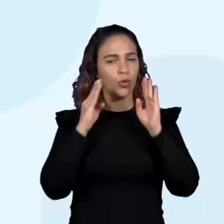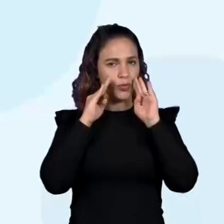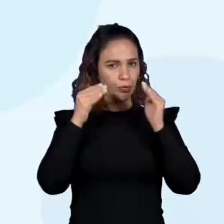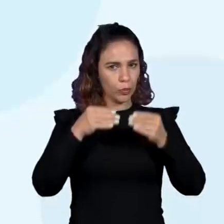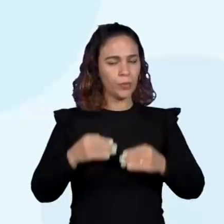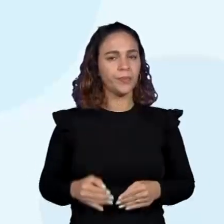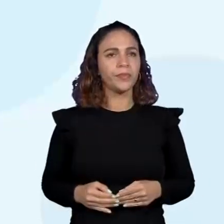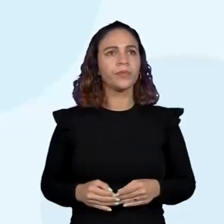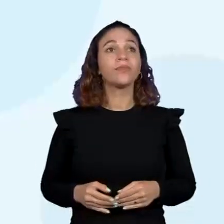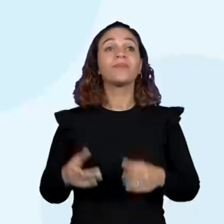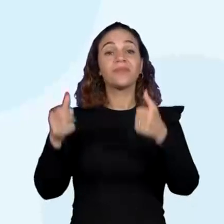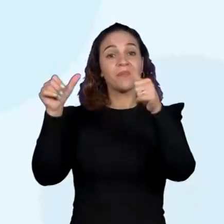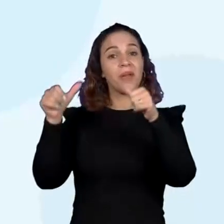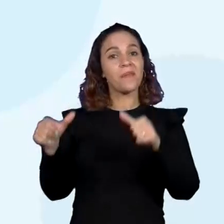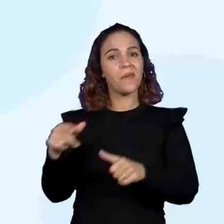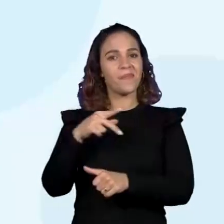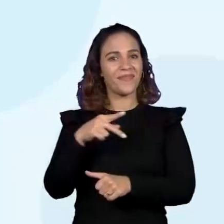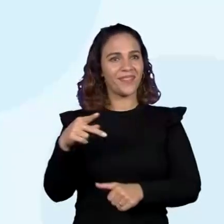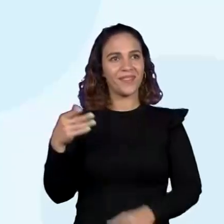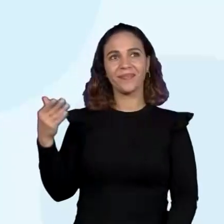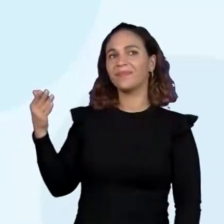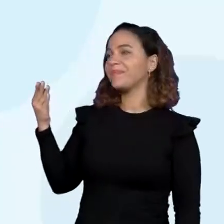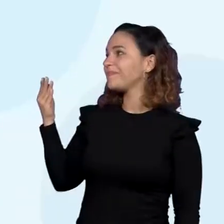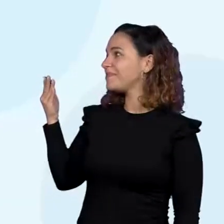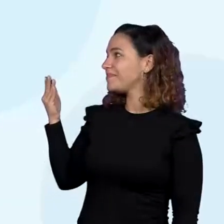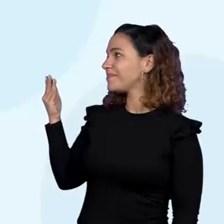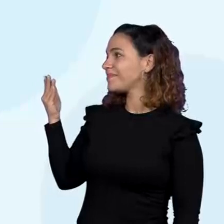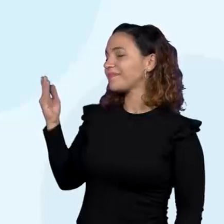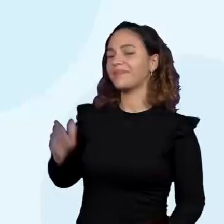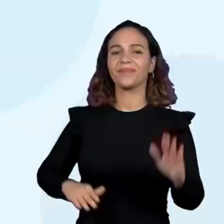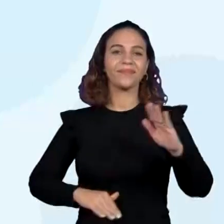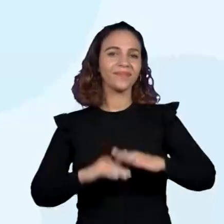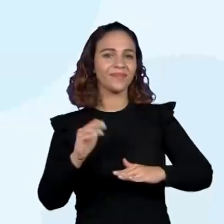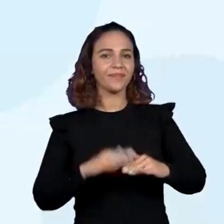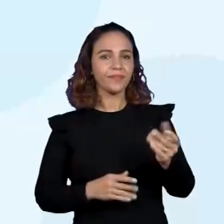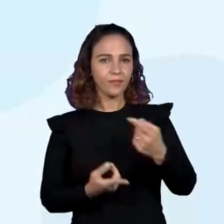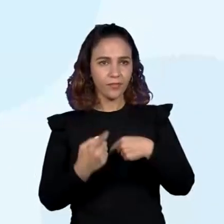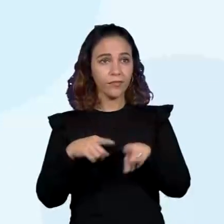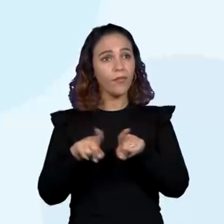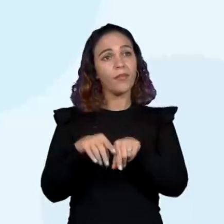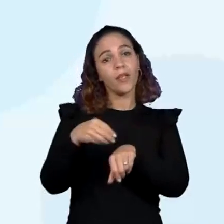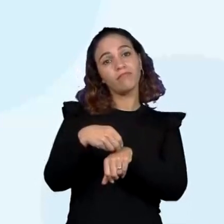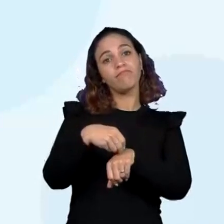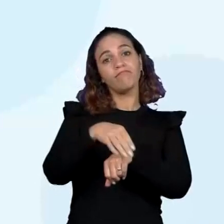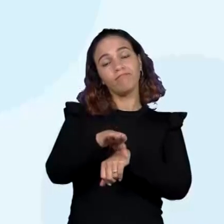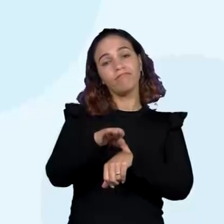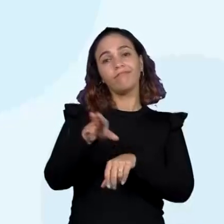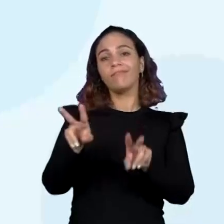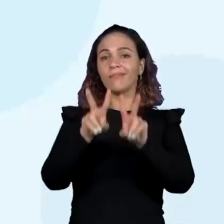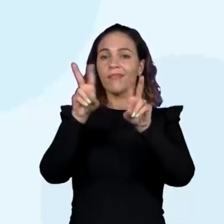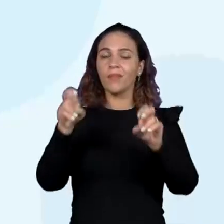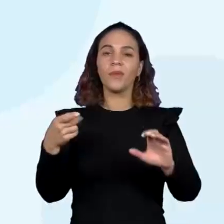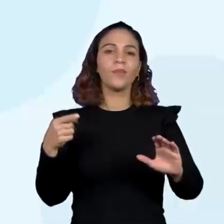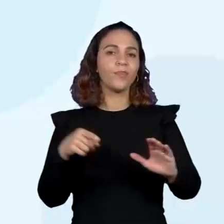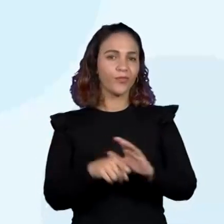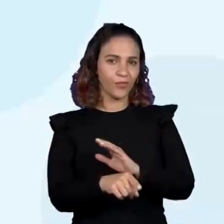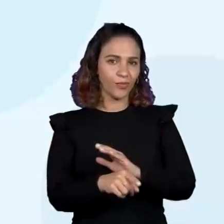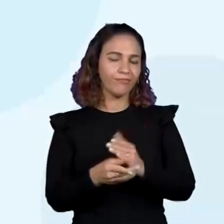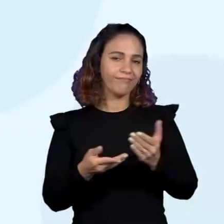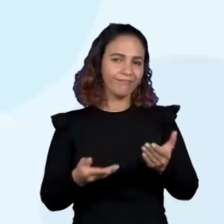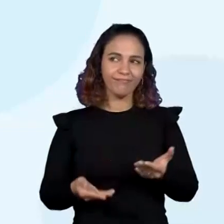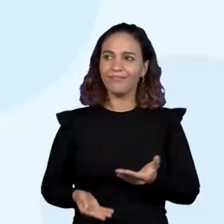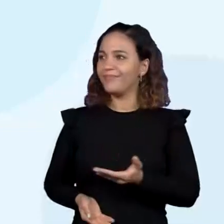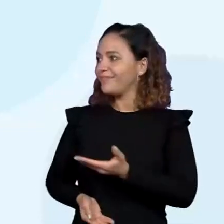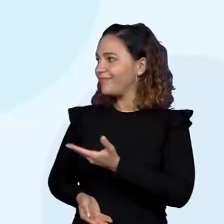Moral para os nossos amigos professores com a habilidade desta aula e a indicação das aulas seguintes